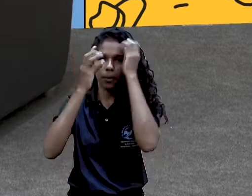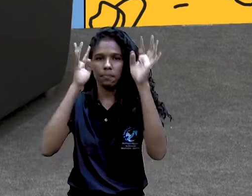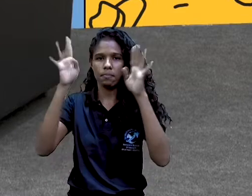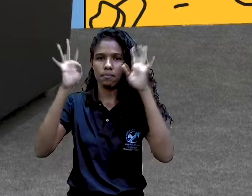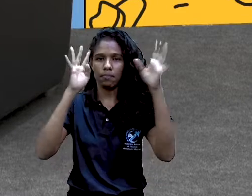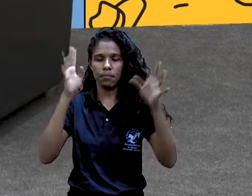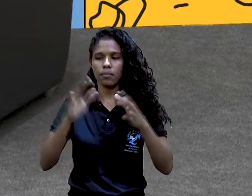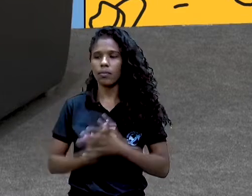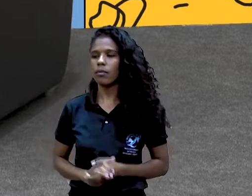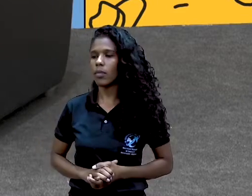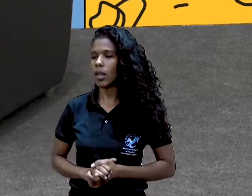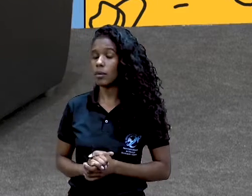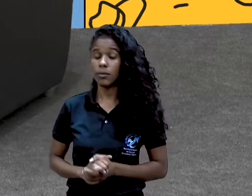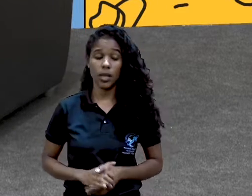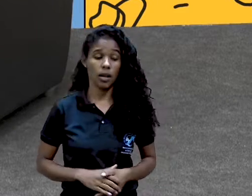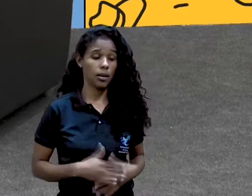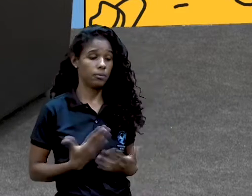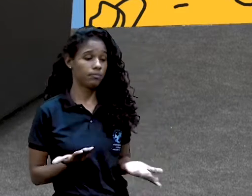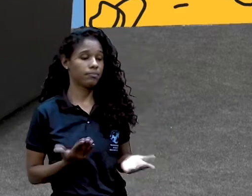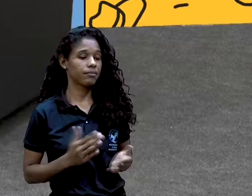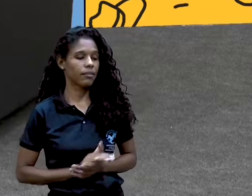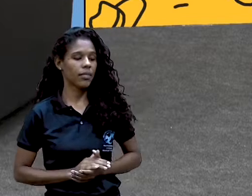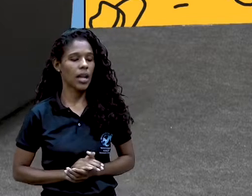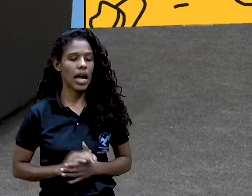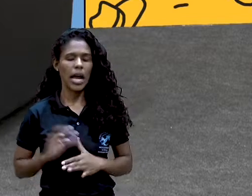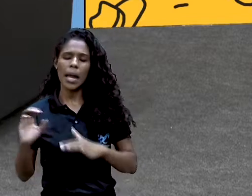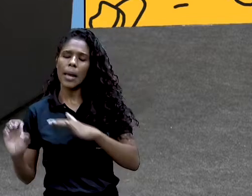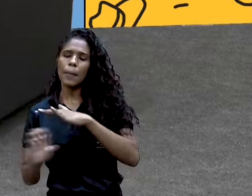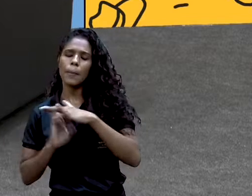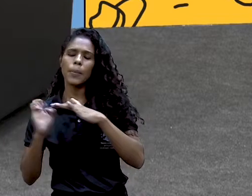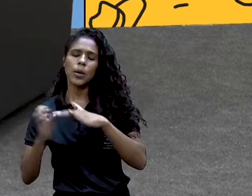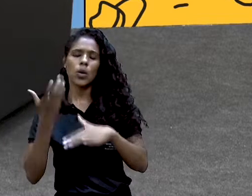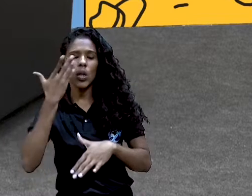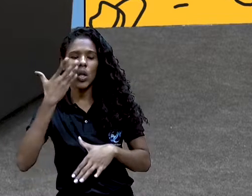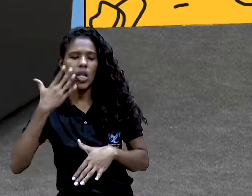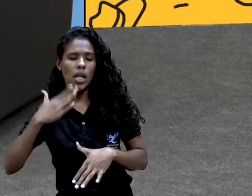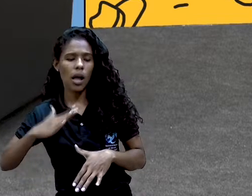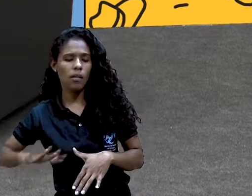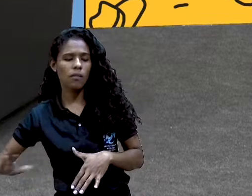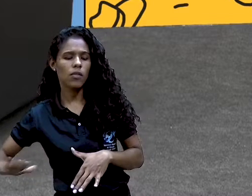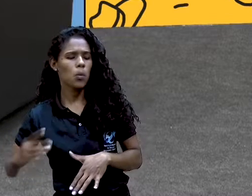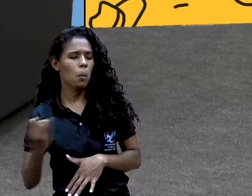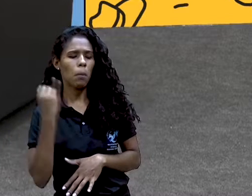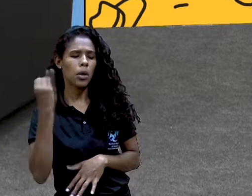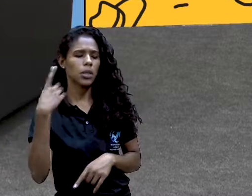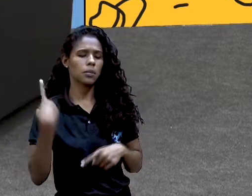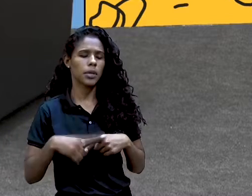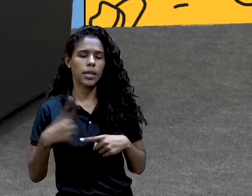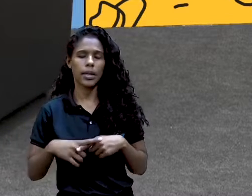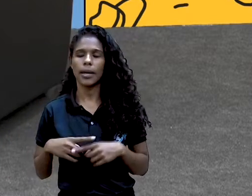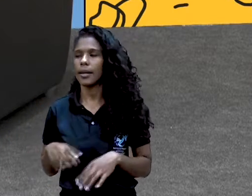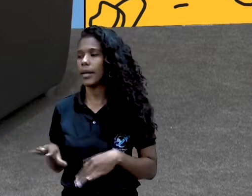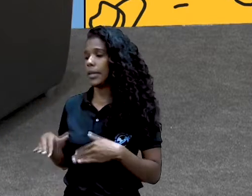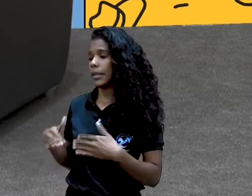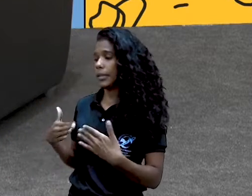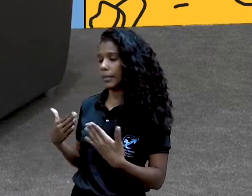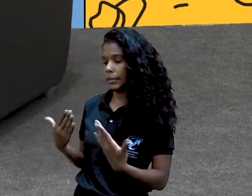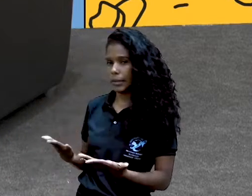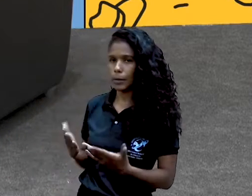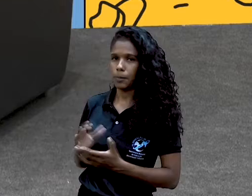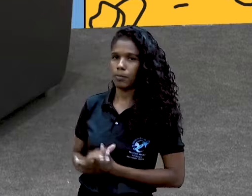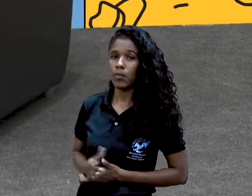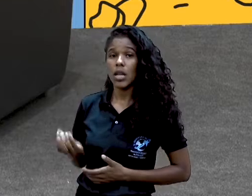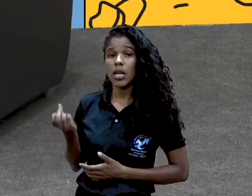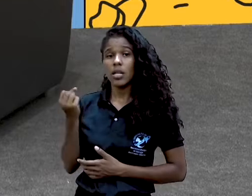Qual a importância do empreendedorismo na infância? Então, como a gente estava comentando agora, se você quer que o